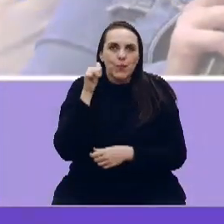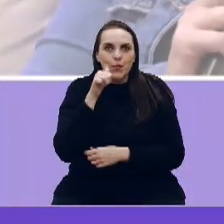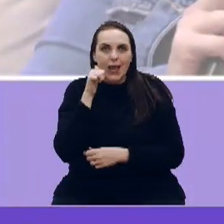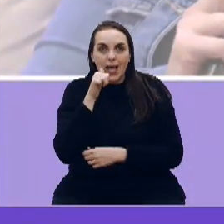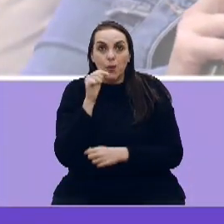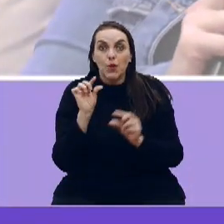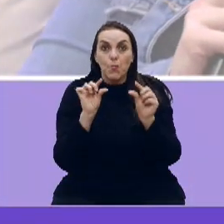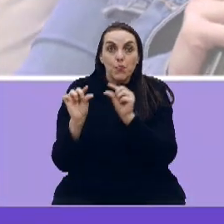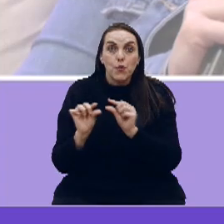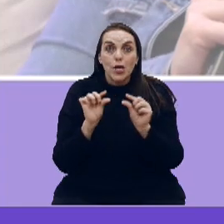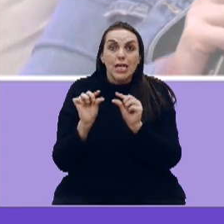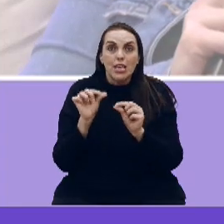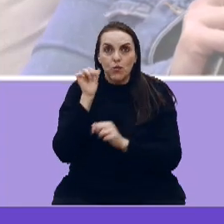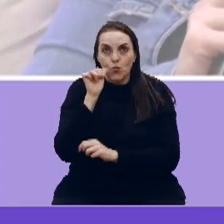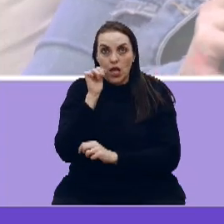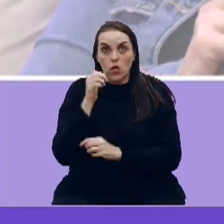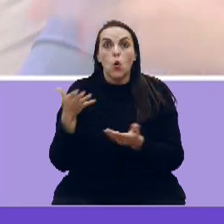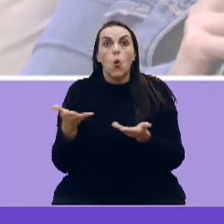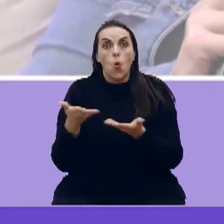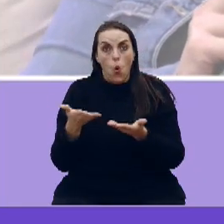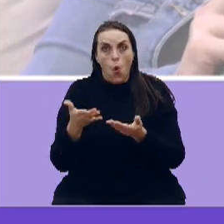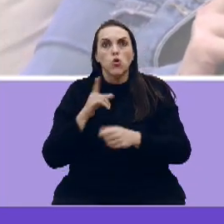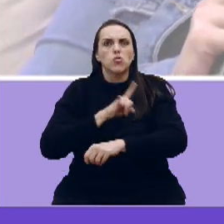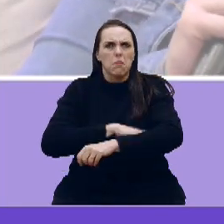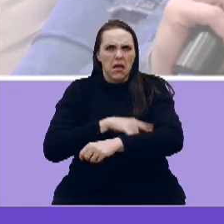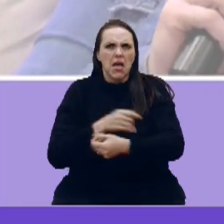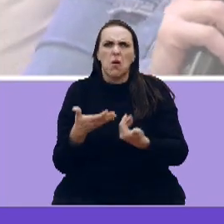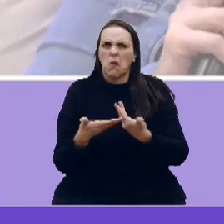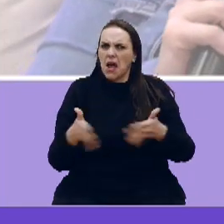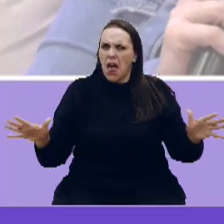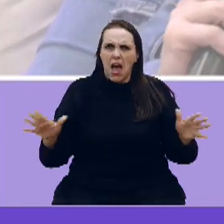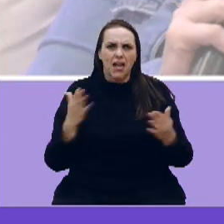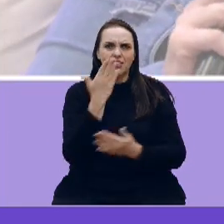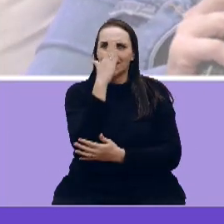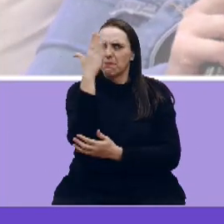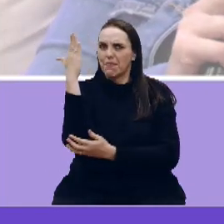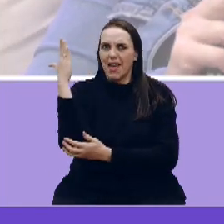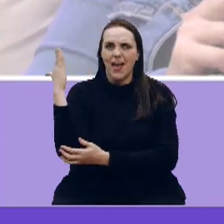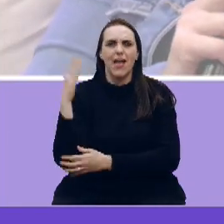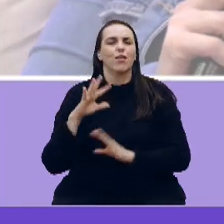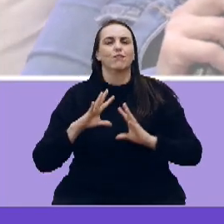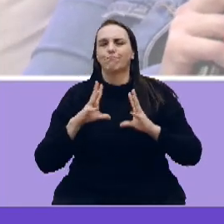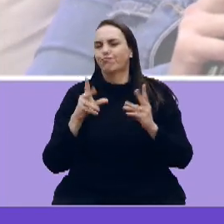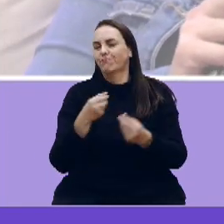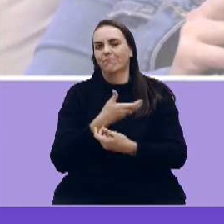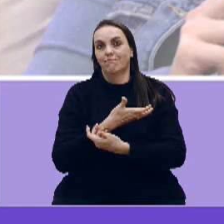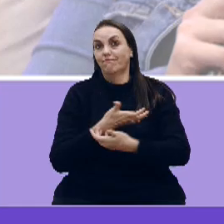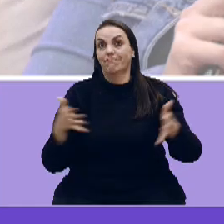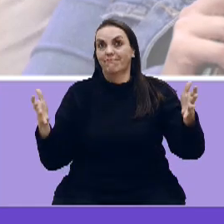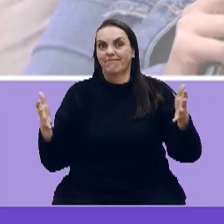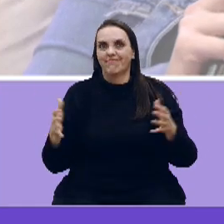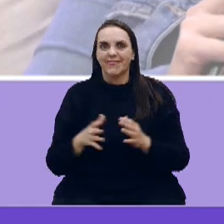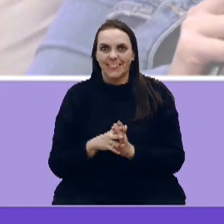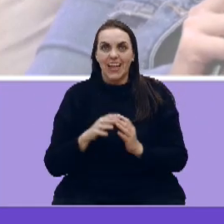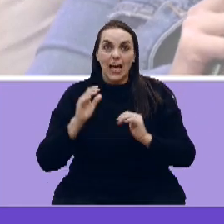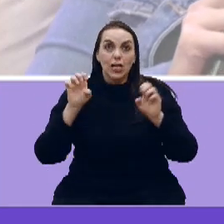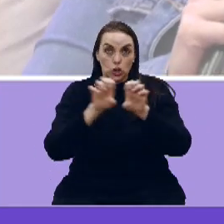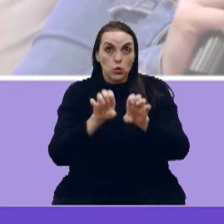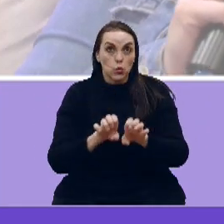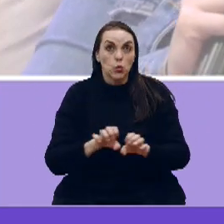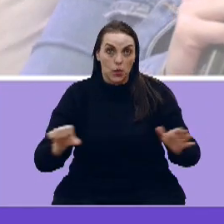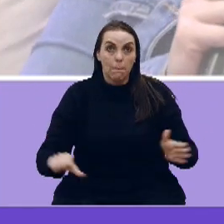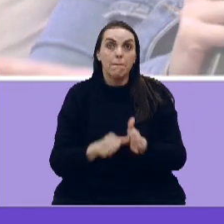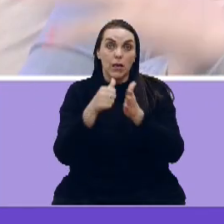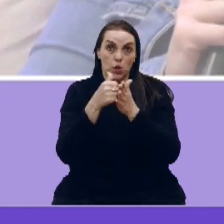né? Hoje não, hoje nós temos banheiros enormes, com espelho, hoje melhorou bastante, sabe? A estrutura dela melhorou bastante,